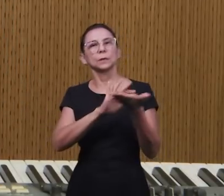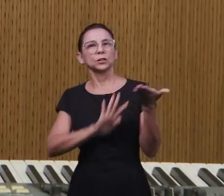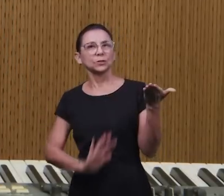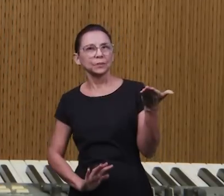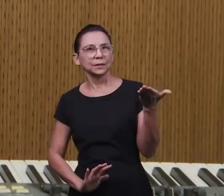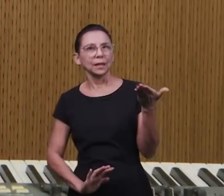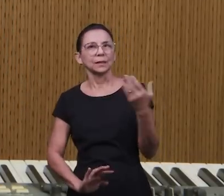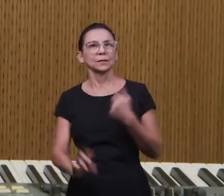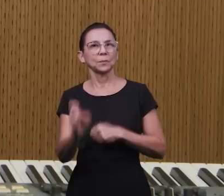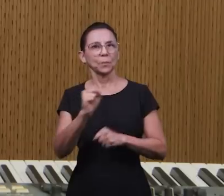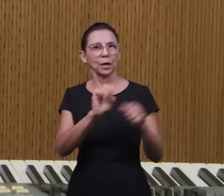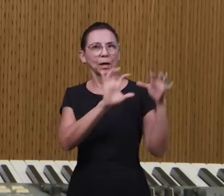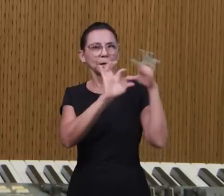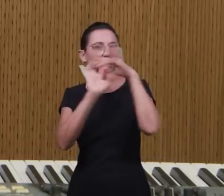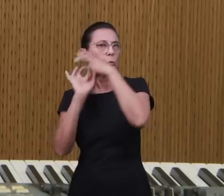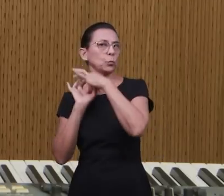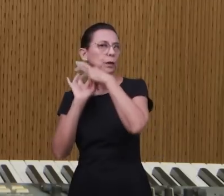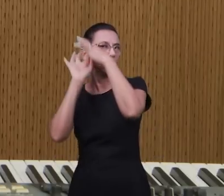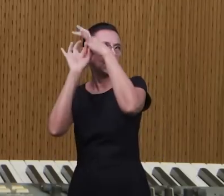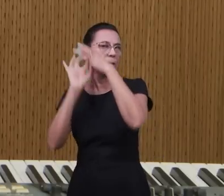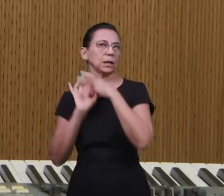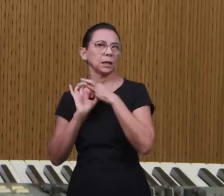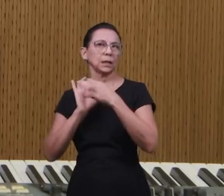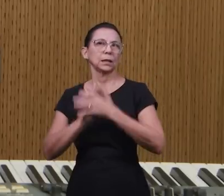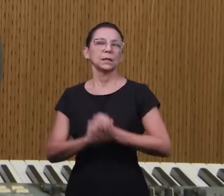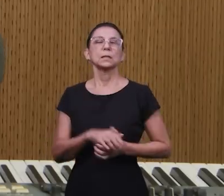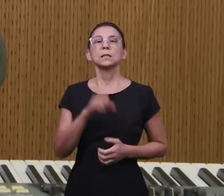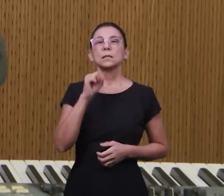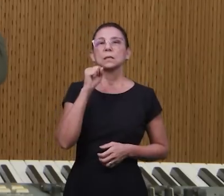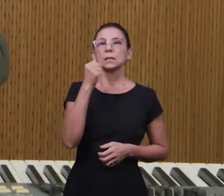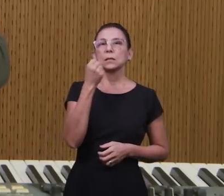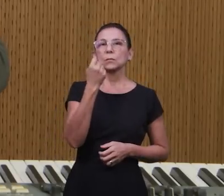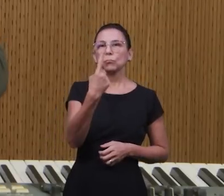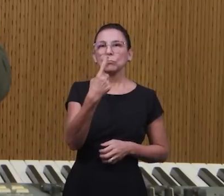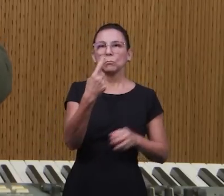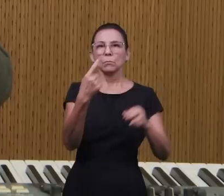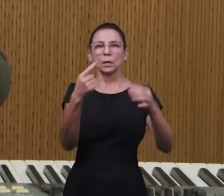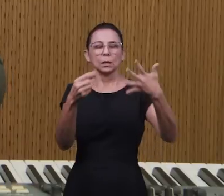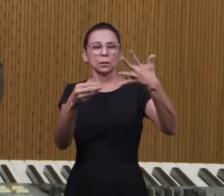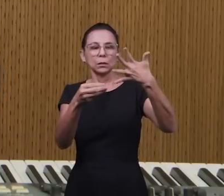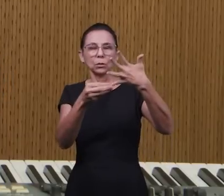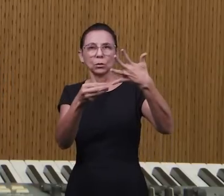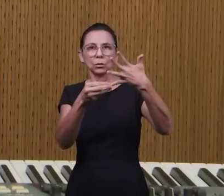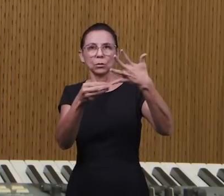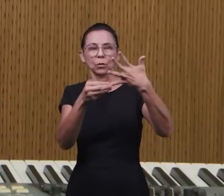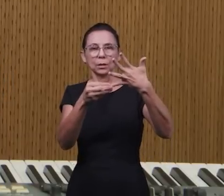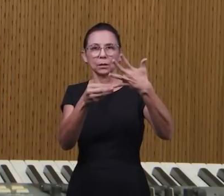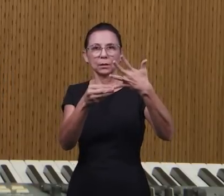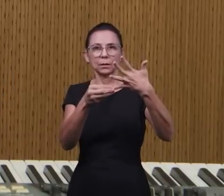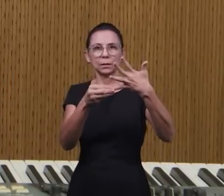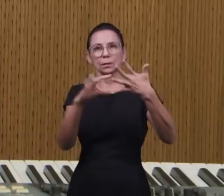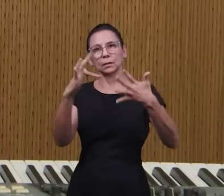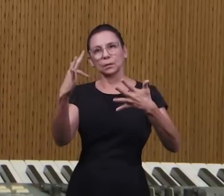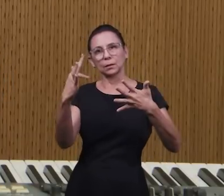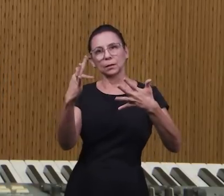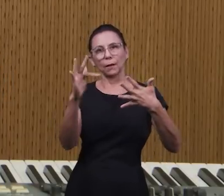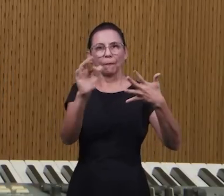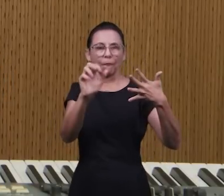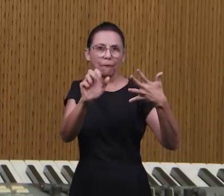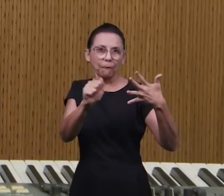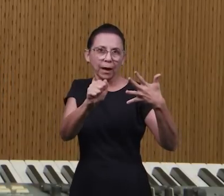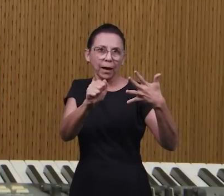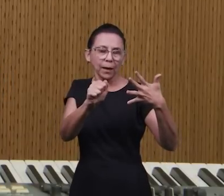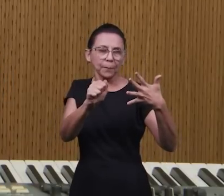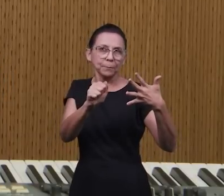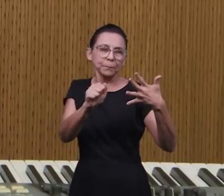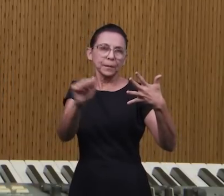com esses articuladores. Se você pegar uma nota só, estou tocando aqui nota Fá,